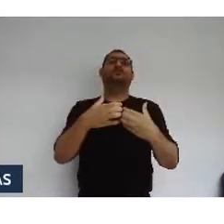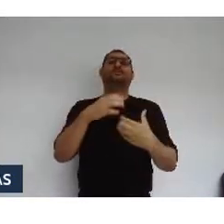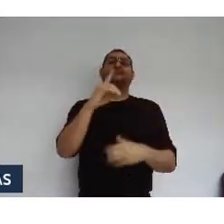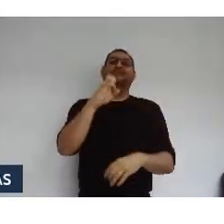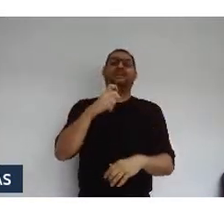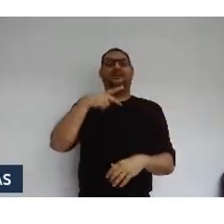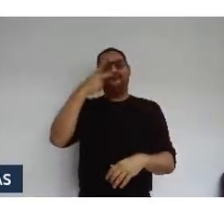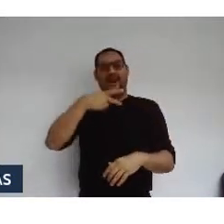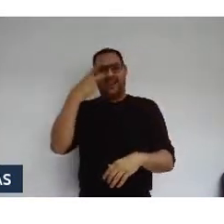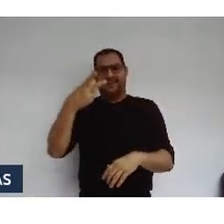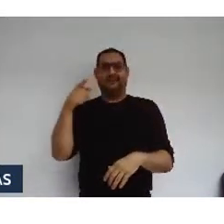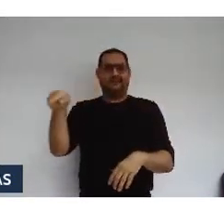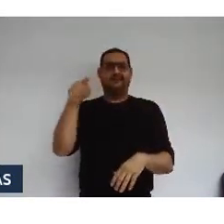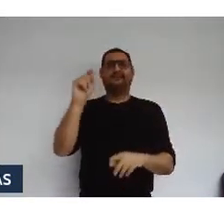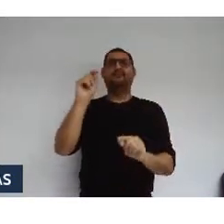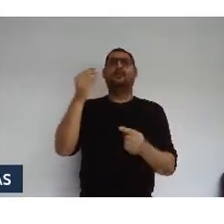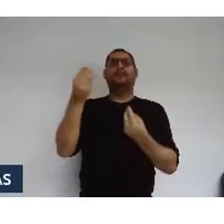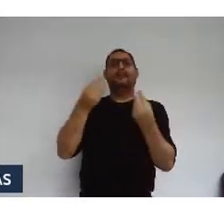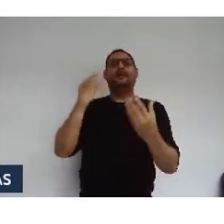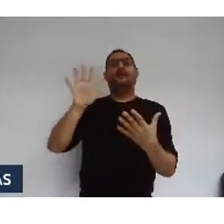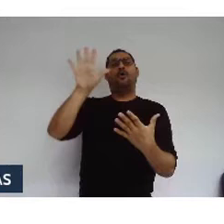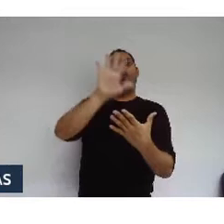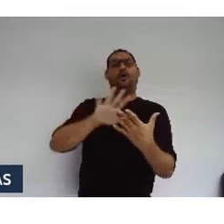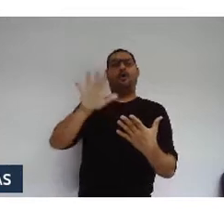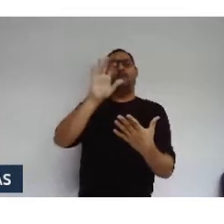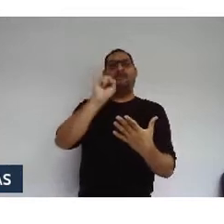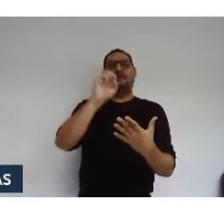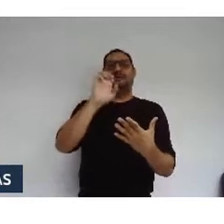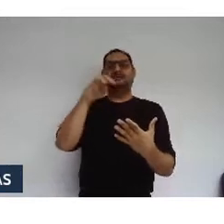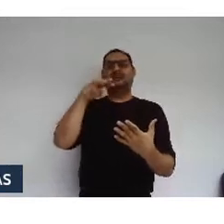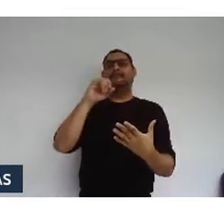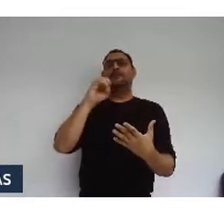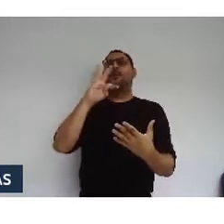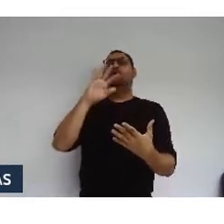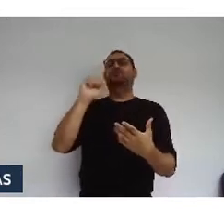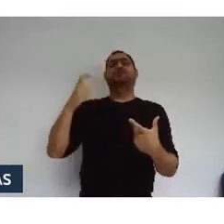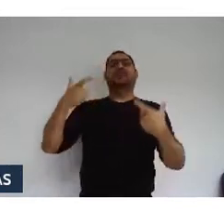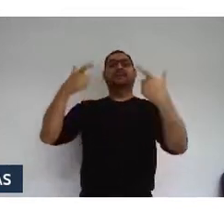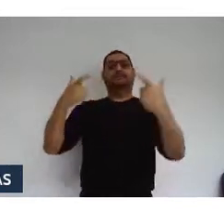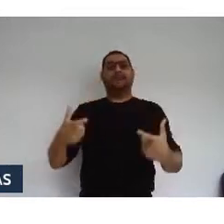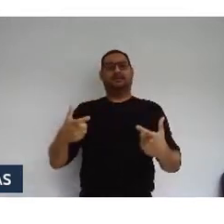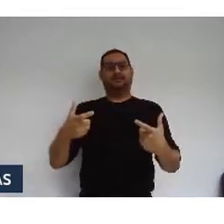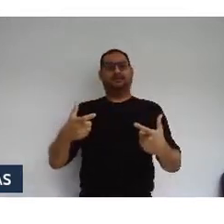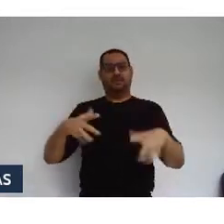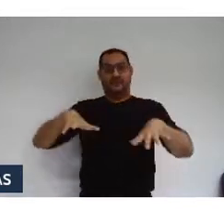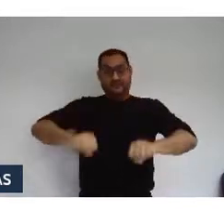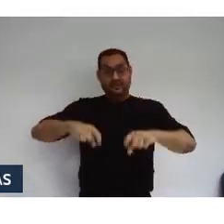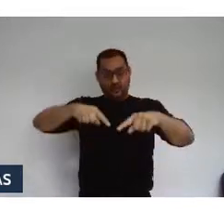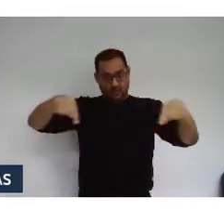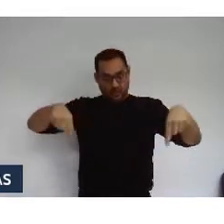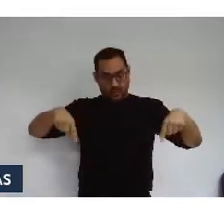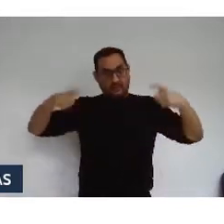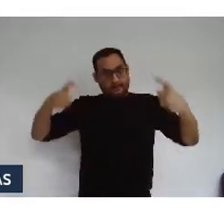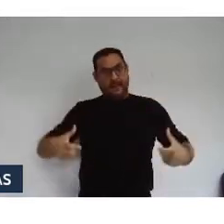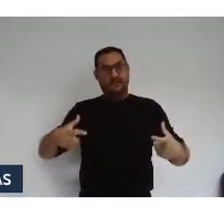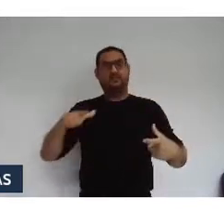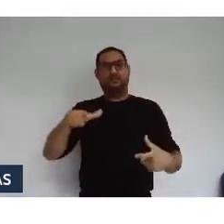a semiotização do espaço físico. E essa intravisão, que me parece muito